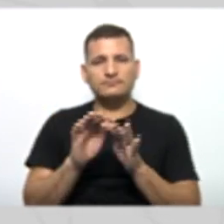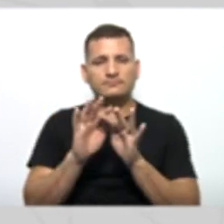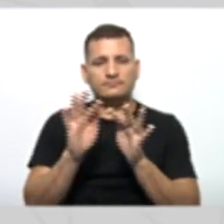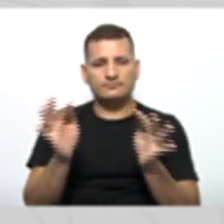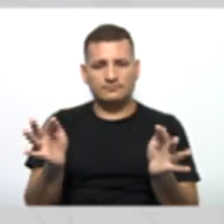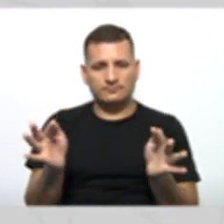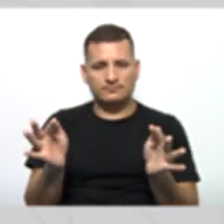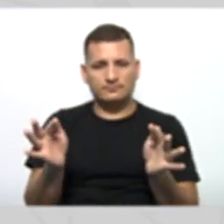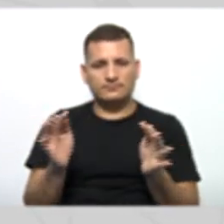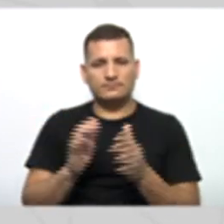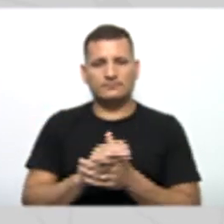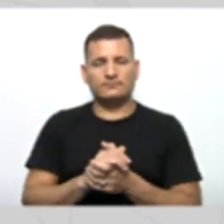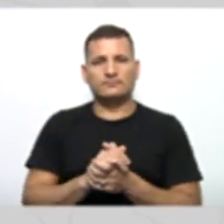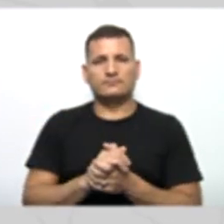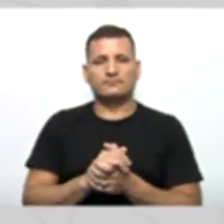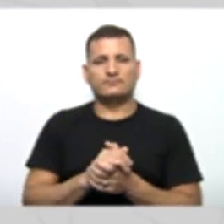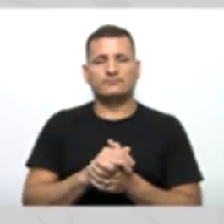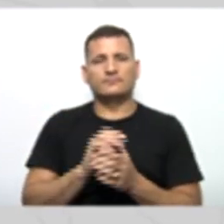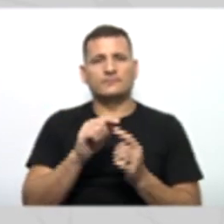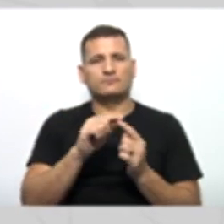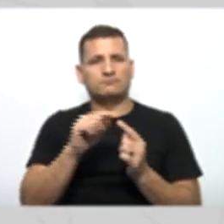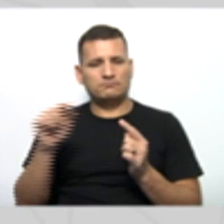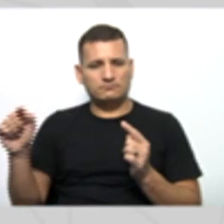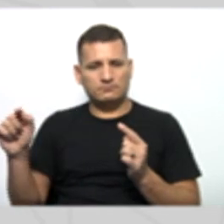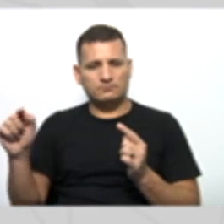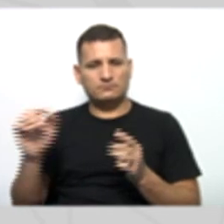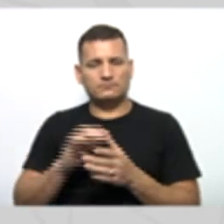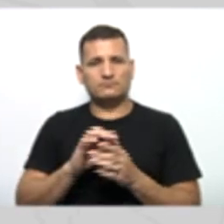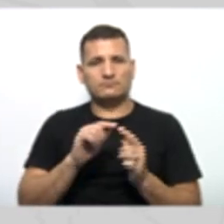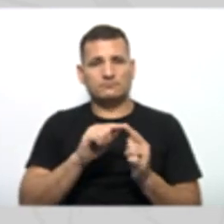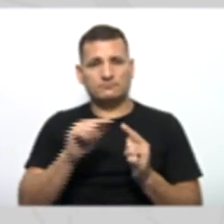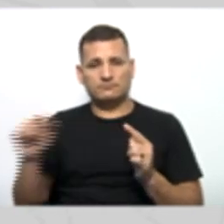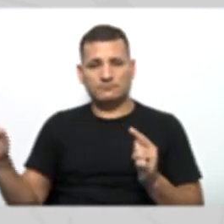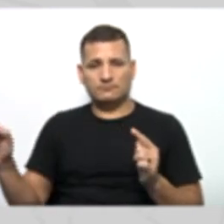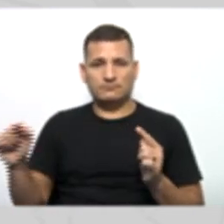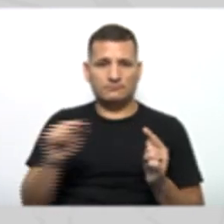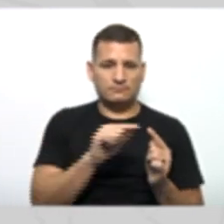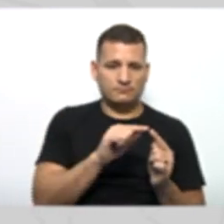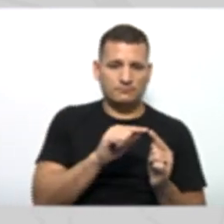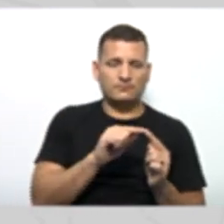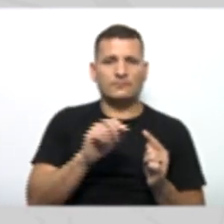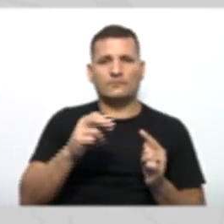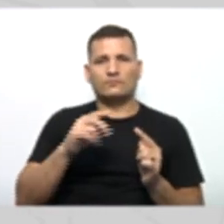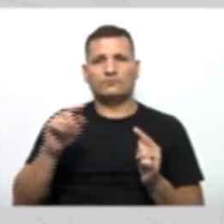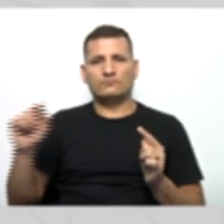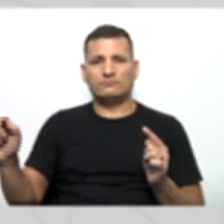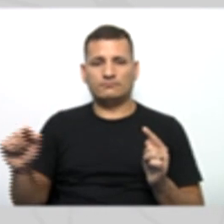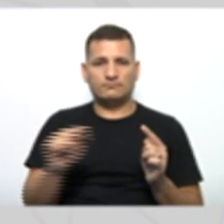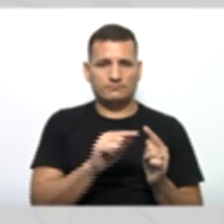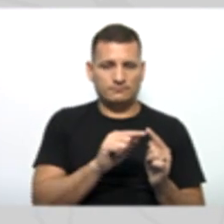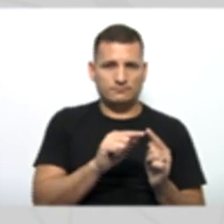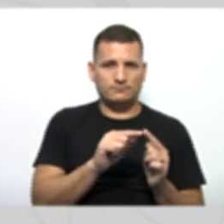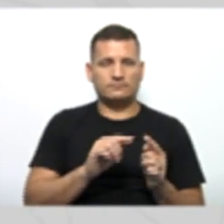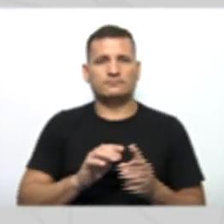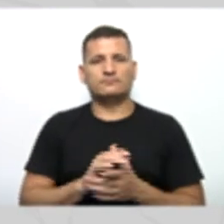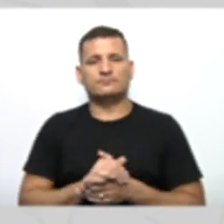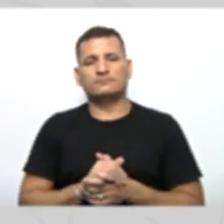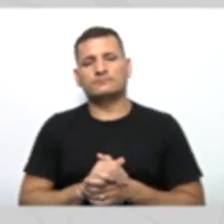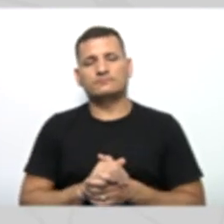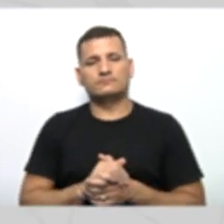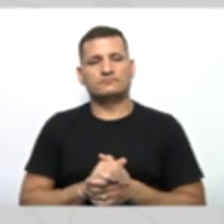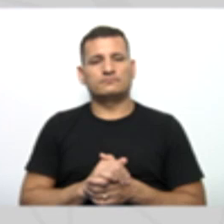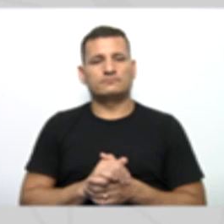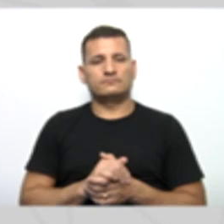Síncrona, simples, síncrona, assíncrona e o retorno. Isso também aí é muito importante, ó.